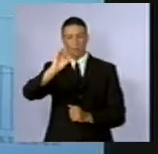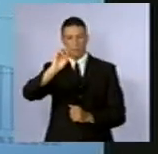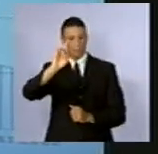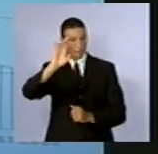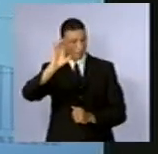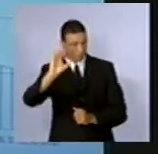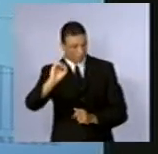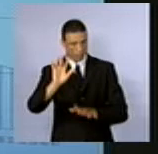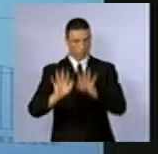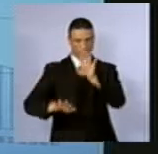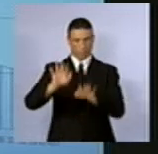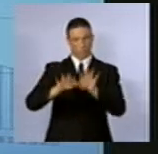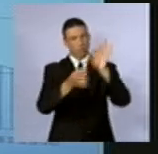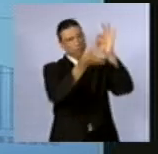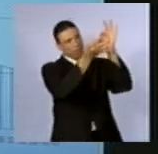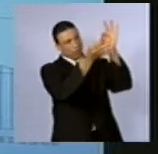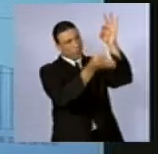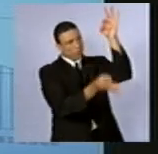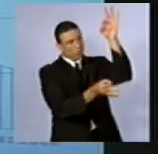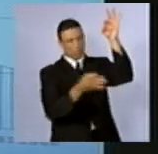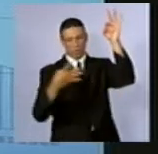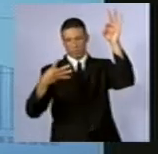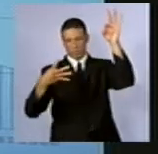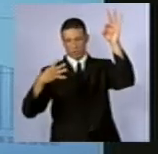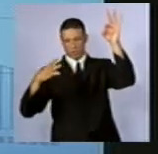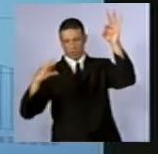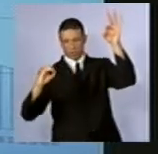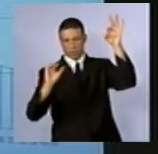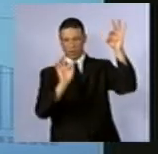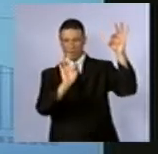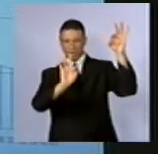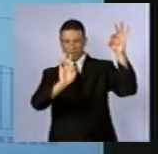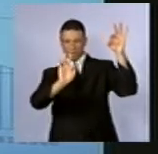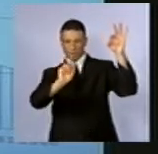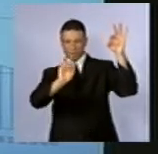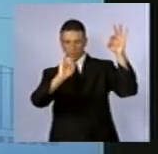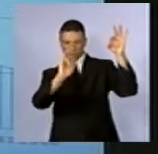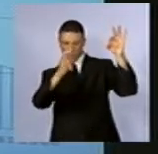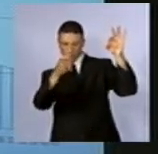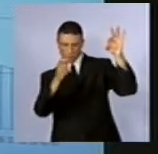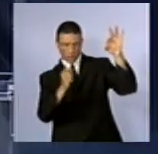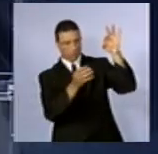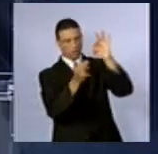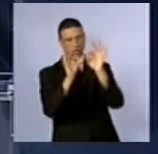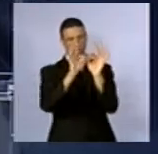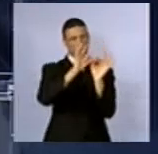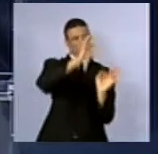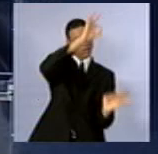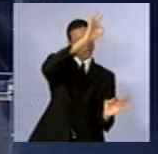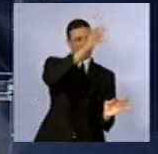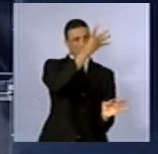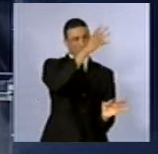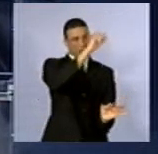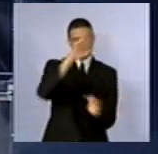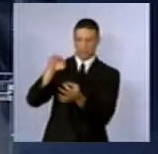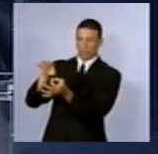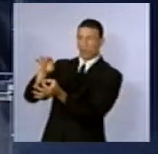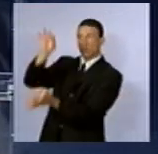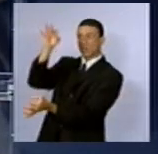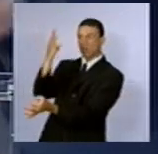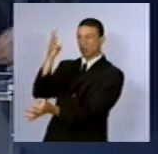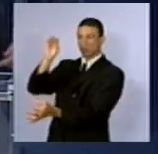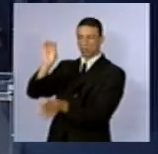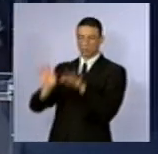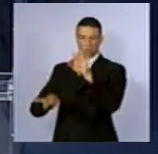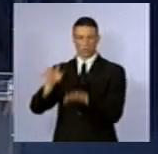de 40 metros de cada lado da faixa de passagem, né? No caso do 500 kV, uma faixa de passagem típica daí entre 20